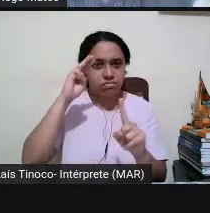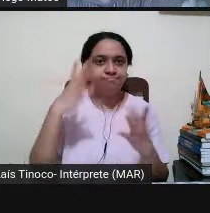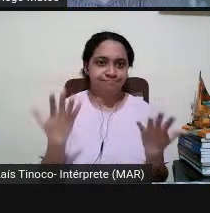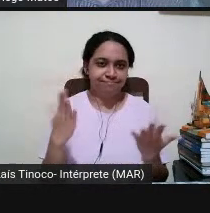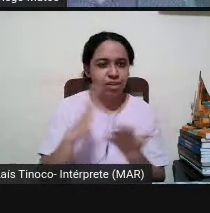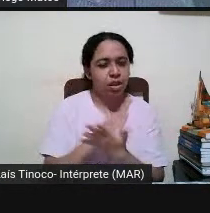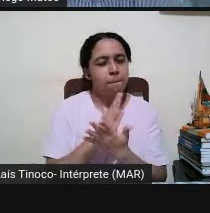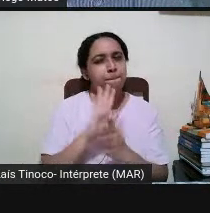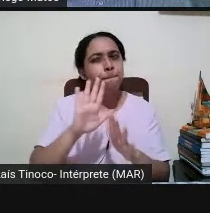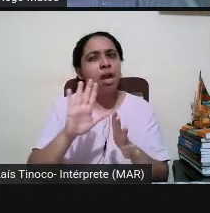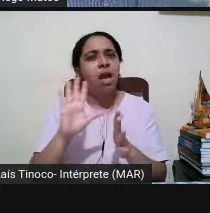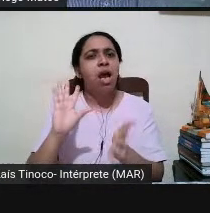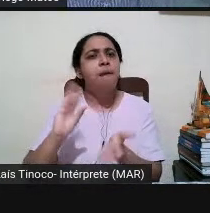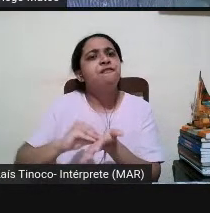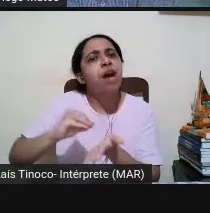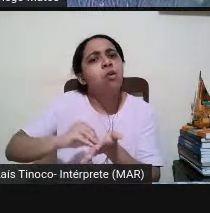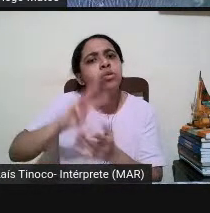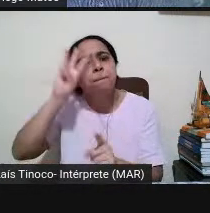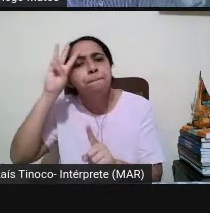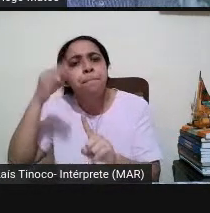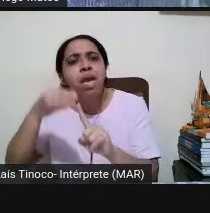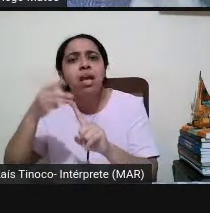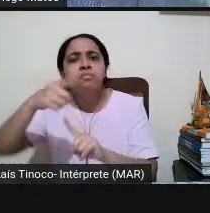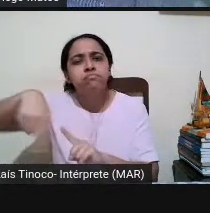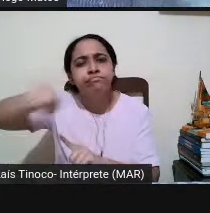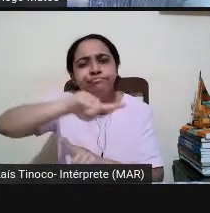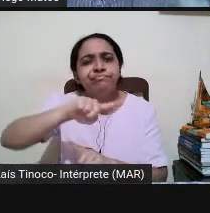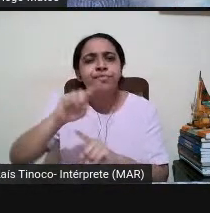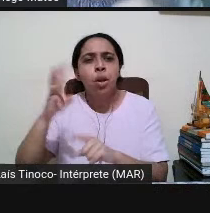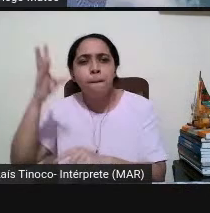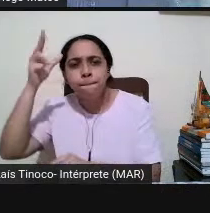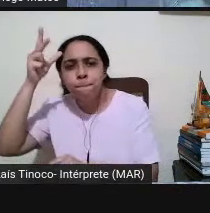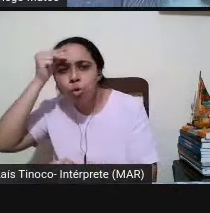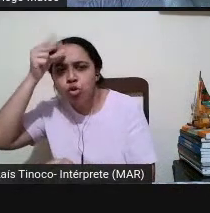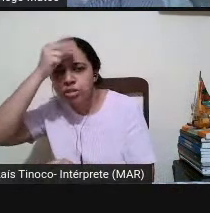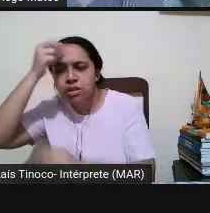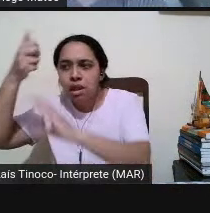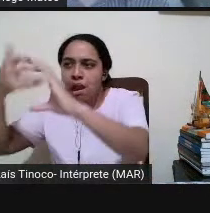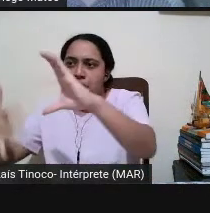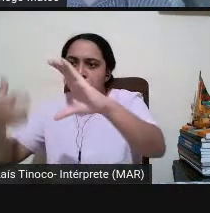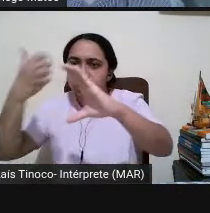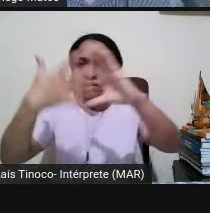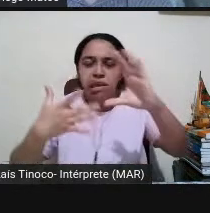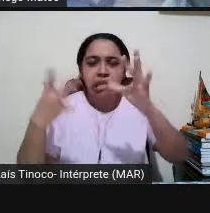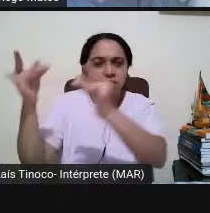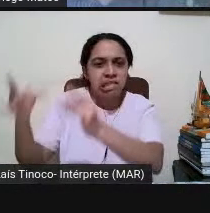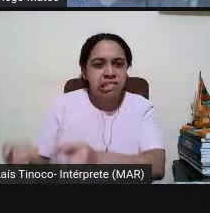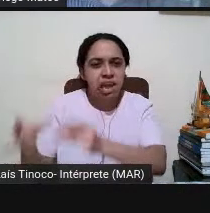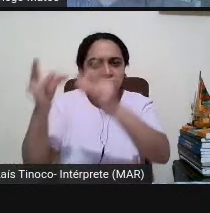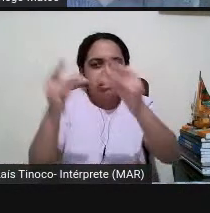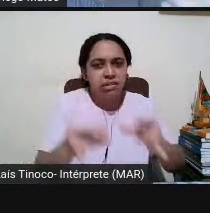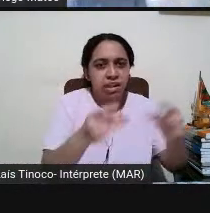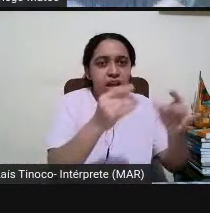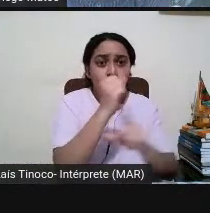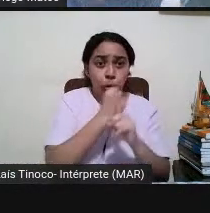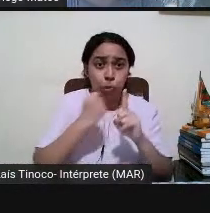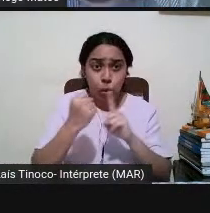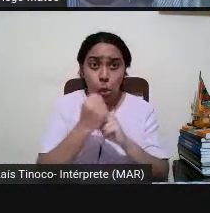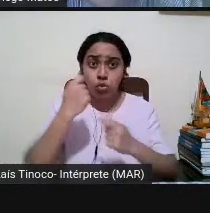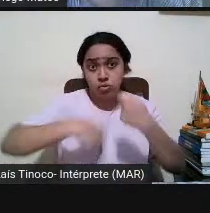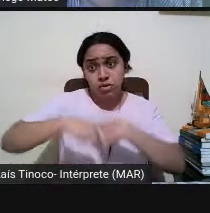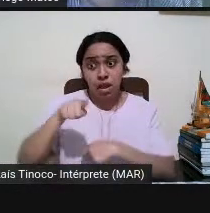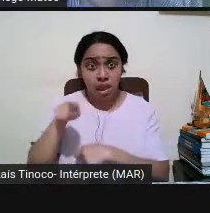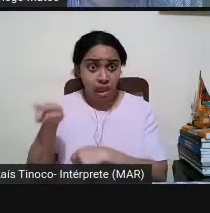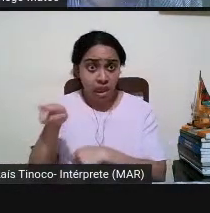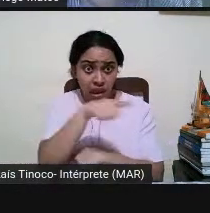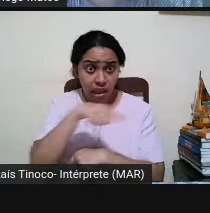alguma meta em branco para que os municípios né De acordo cada um com sua característica peculiaridade é socioeconômica que